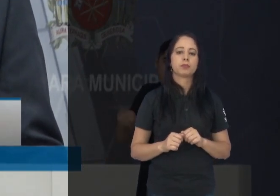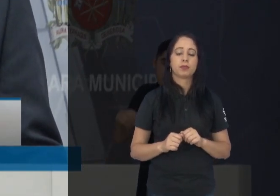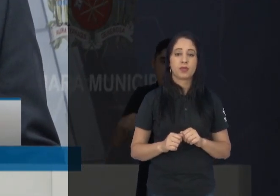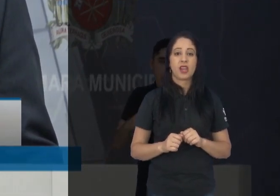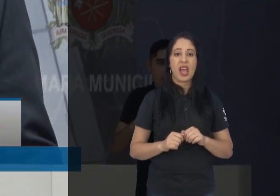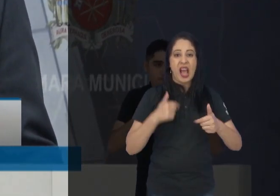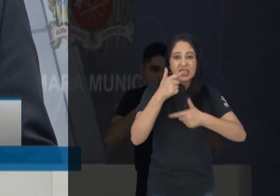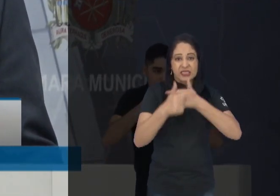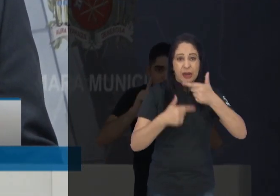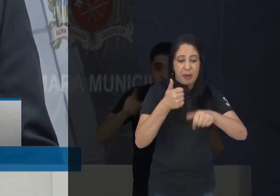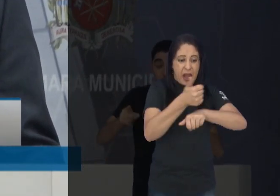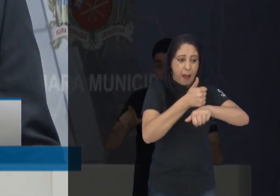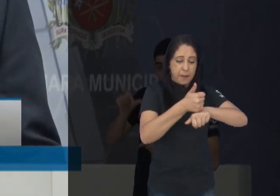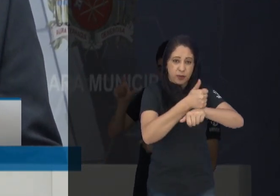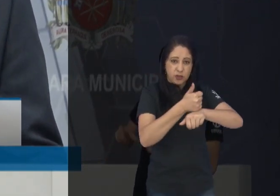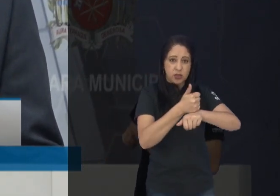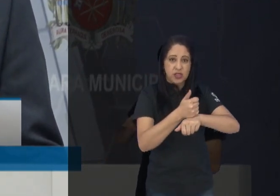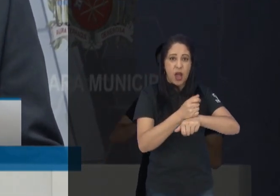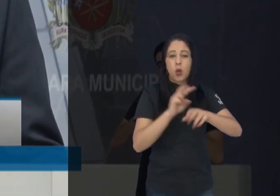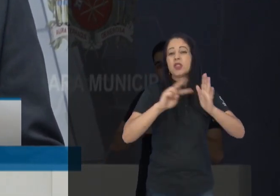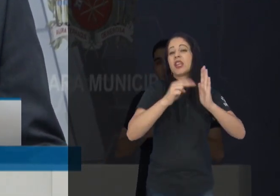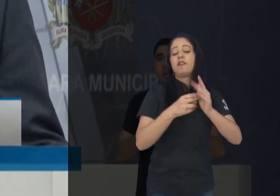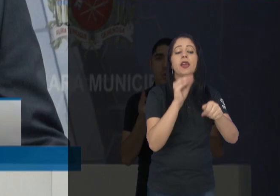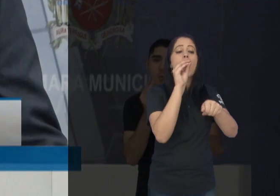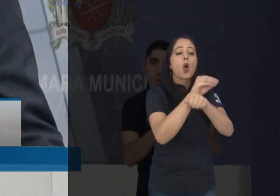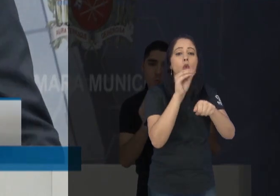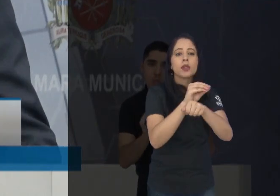Ser síndico é cuidar, saber trabalhar em